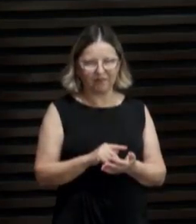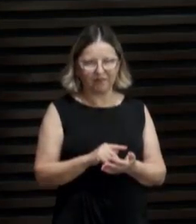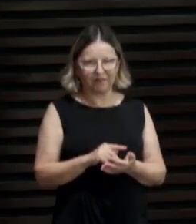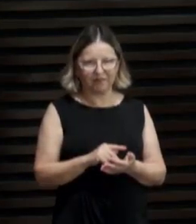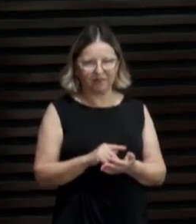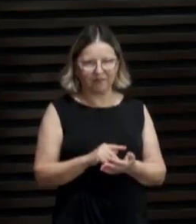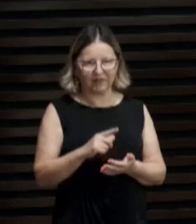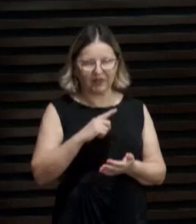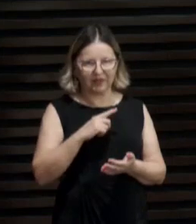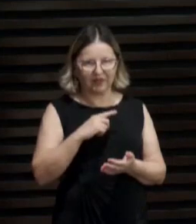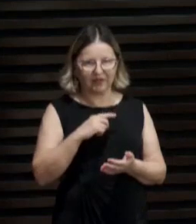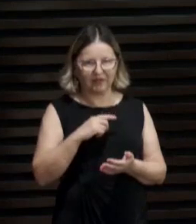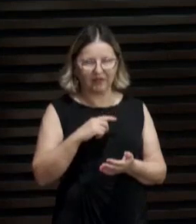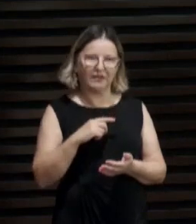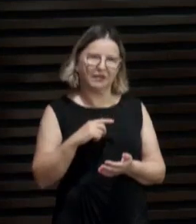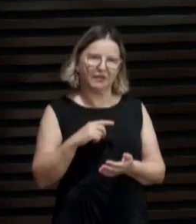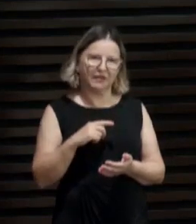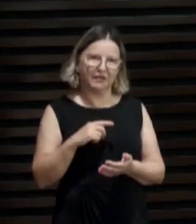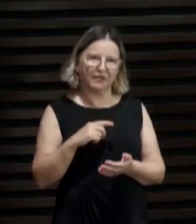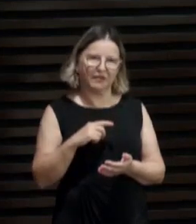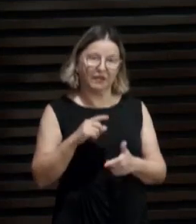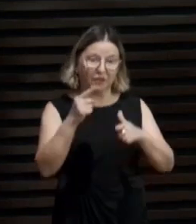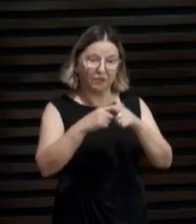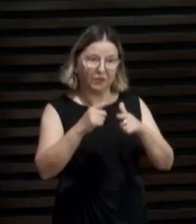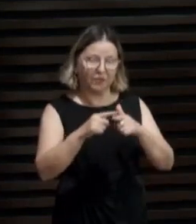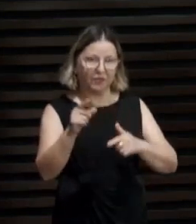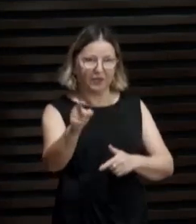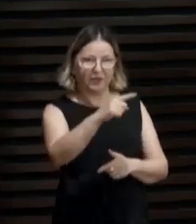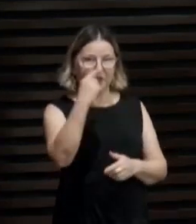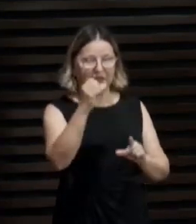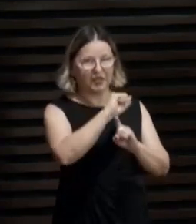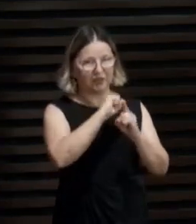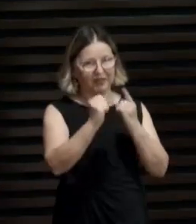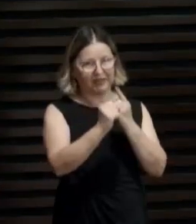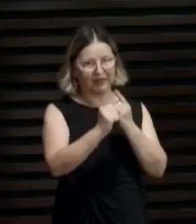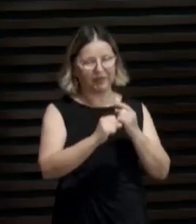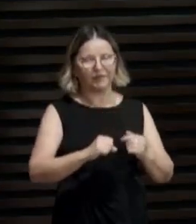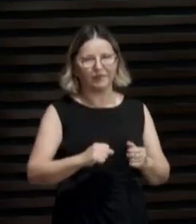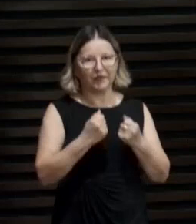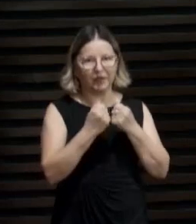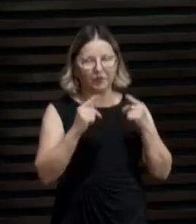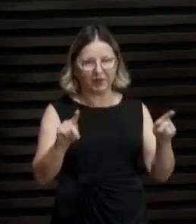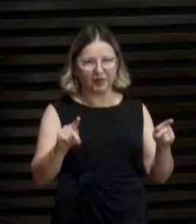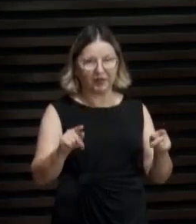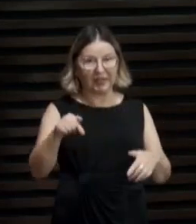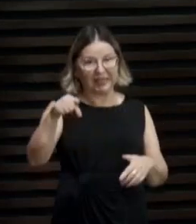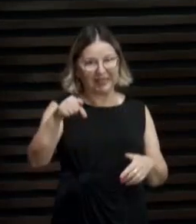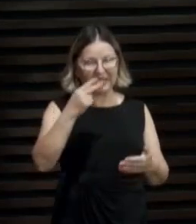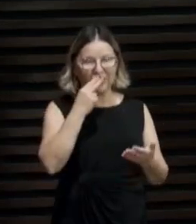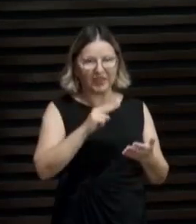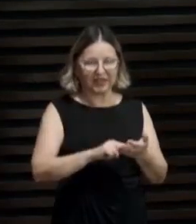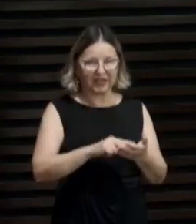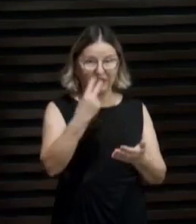radicalmente na raiz da nossa sociedade. Em Apocalipse, nas 7 cartas, nós vemos ali o Senhor